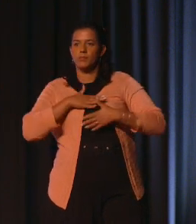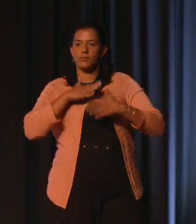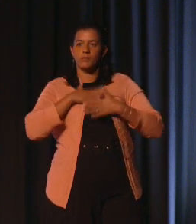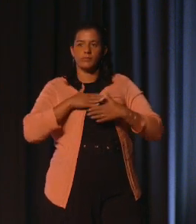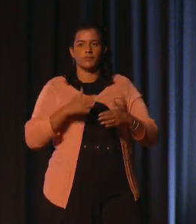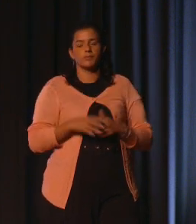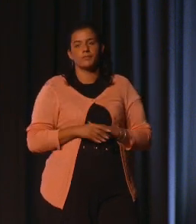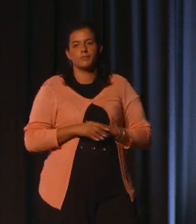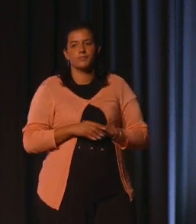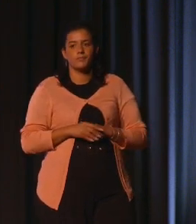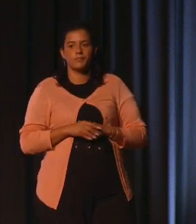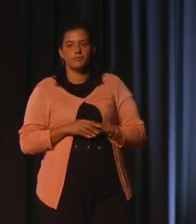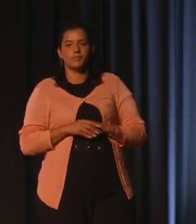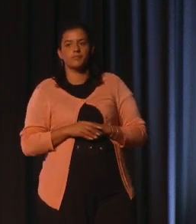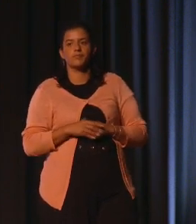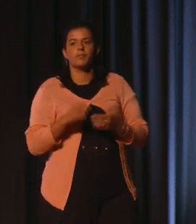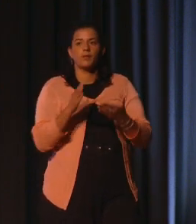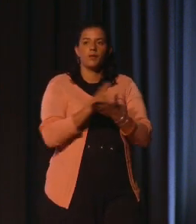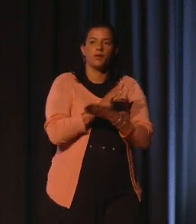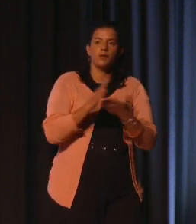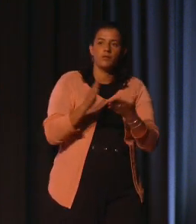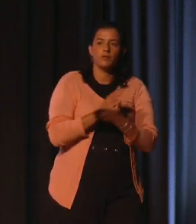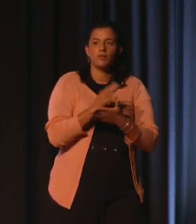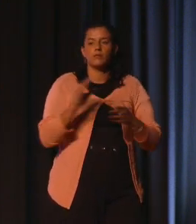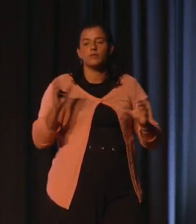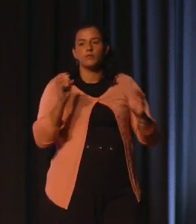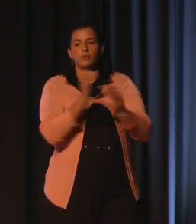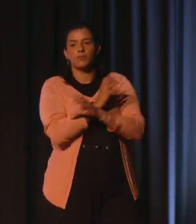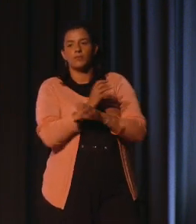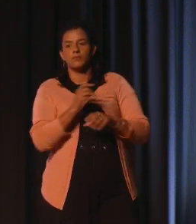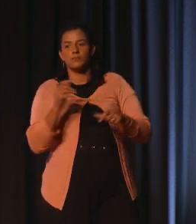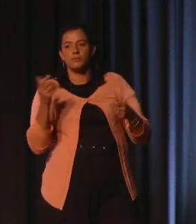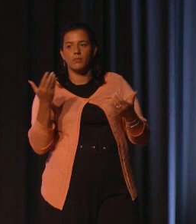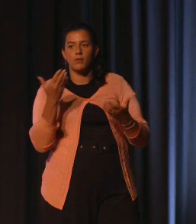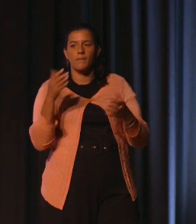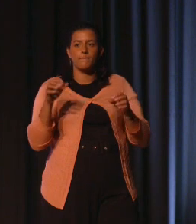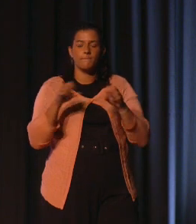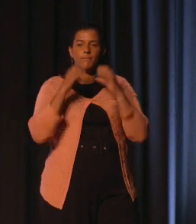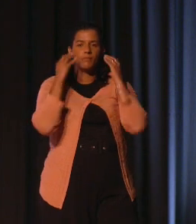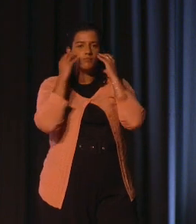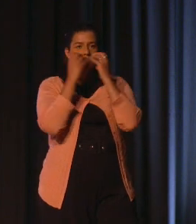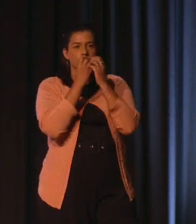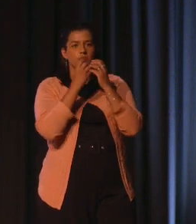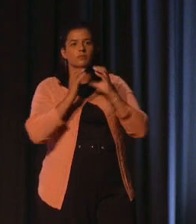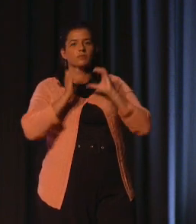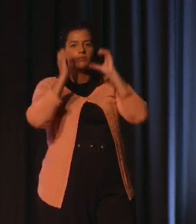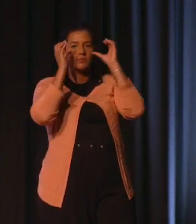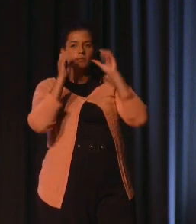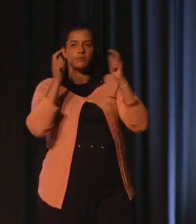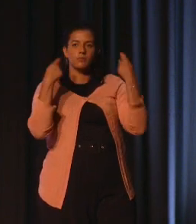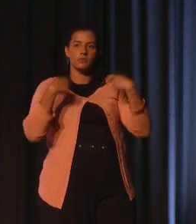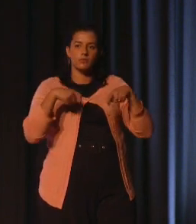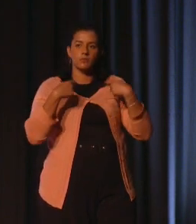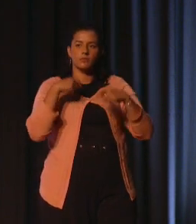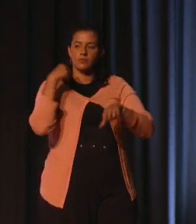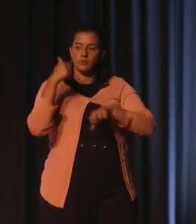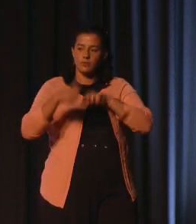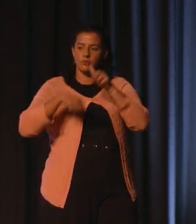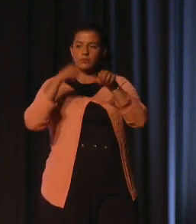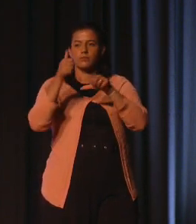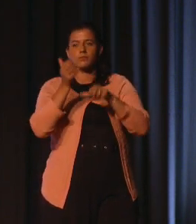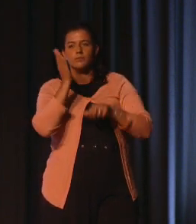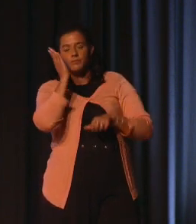tranquilas. Mas alguns ali já têm prótese total, perderam todos os dentes, então tem que tirar essa prótese total